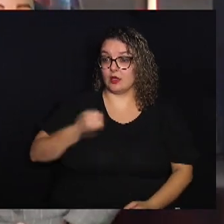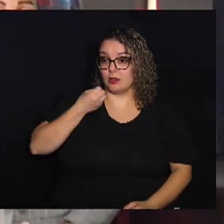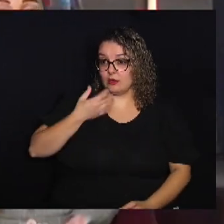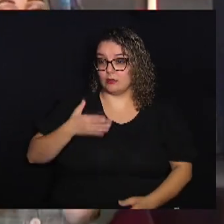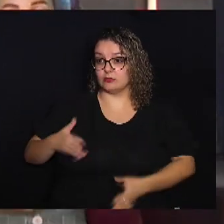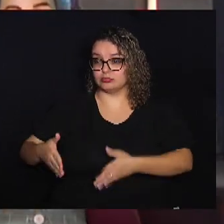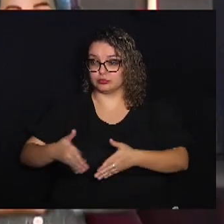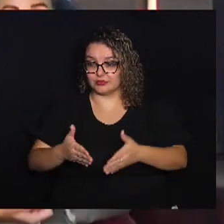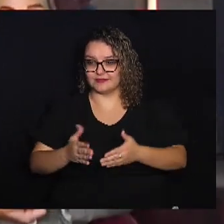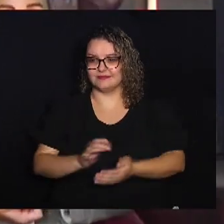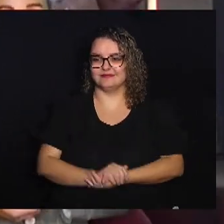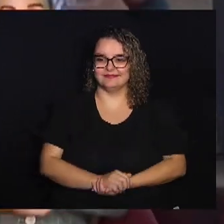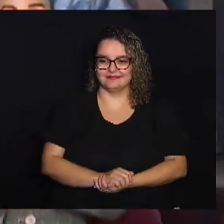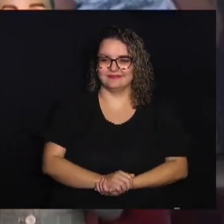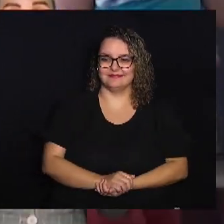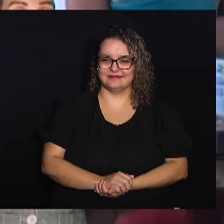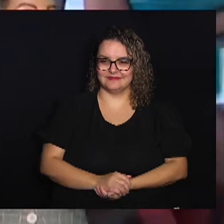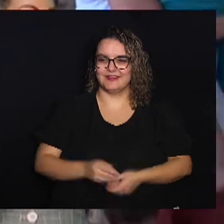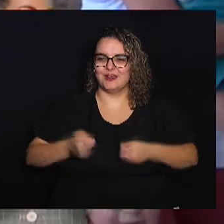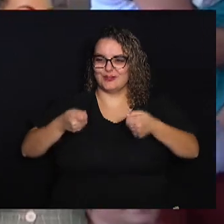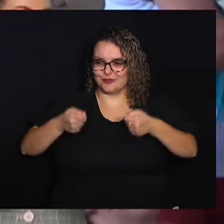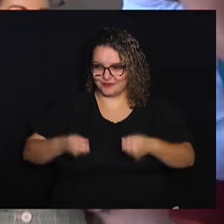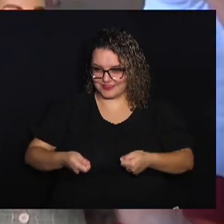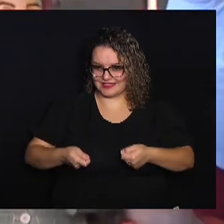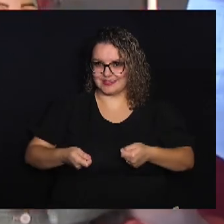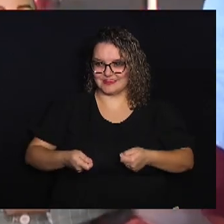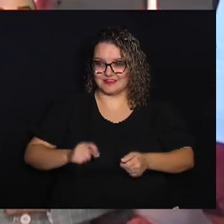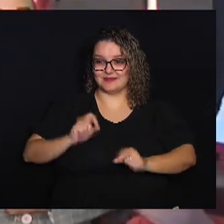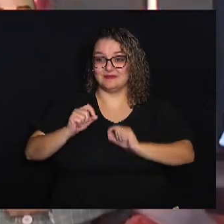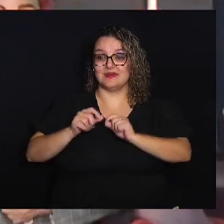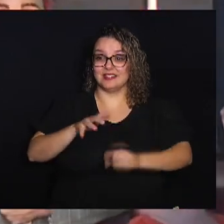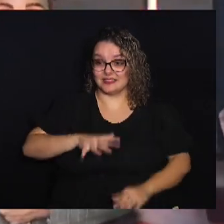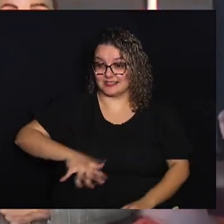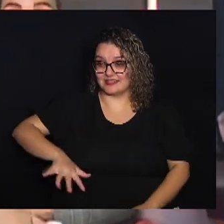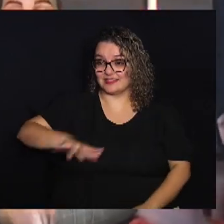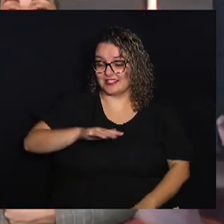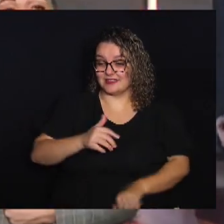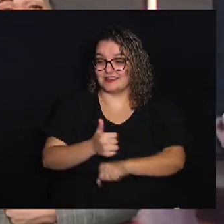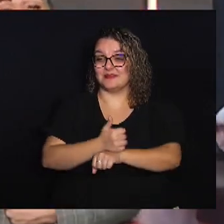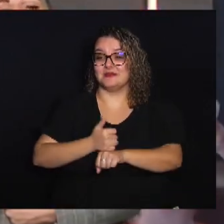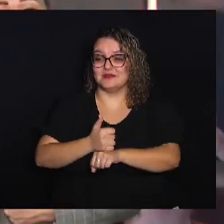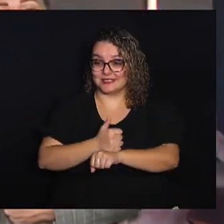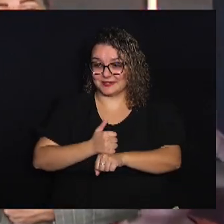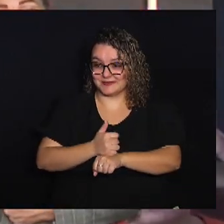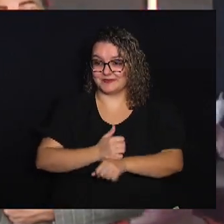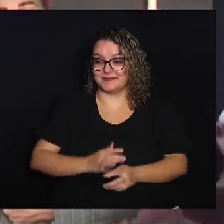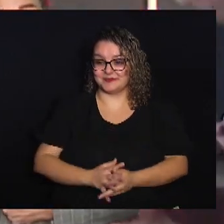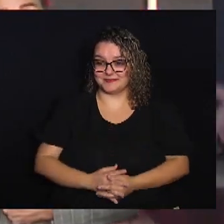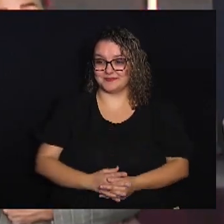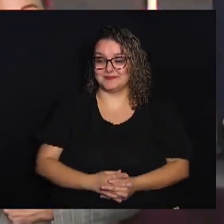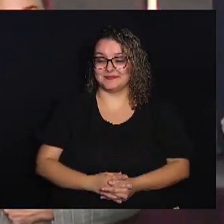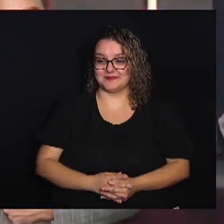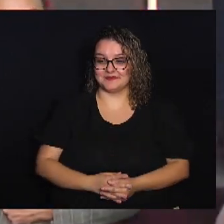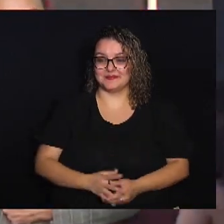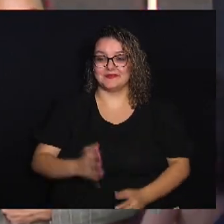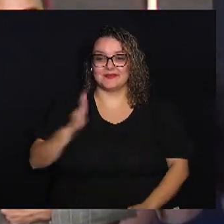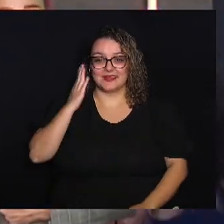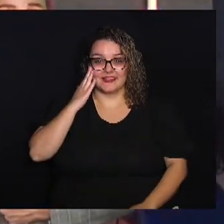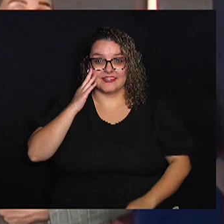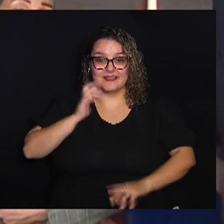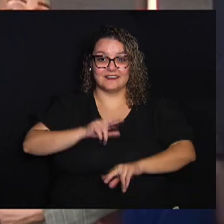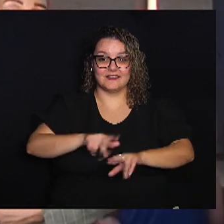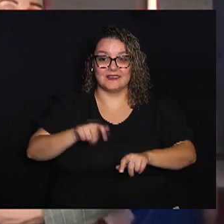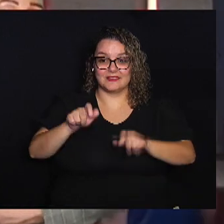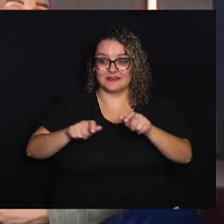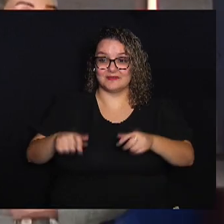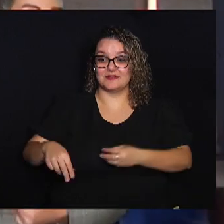caminho muito consistente para quem quiser seguir nessa profissão, né? Eu sei que tem muitas pessoas que são